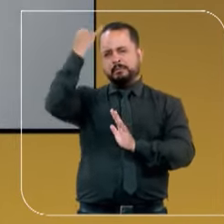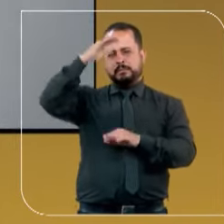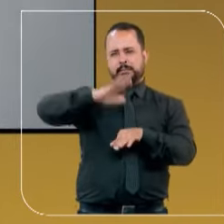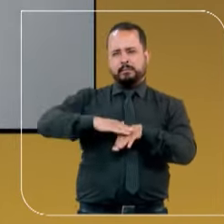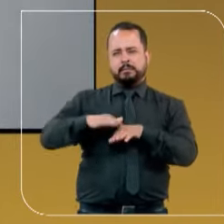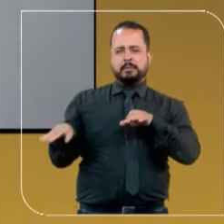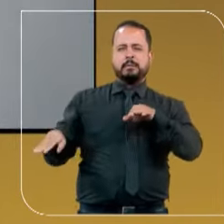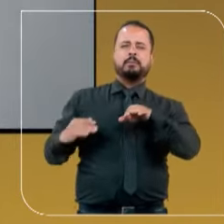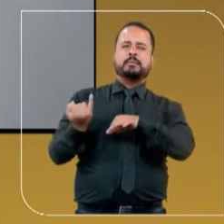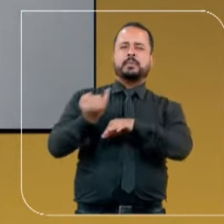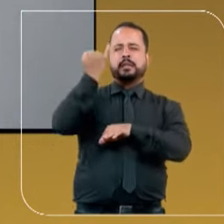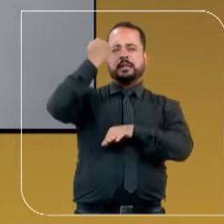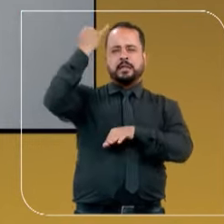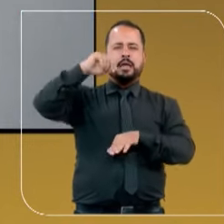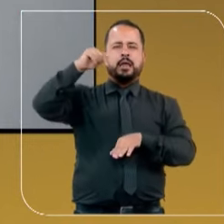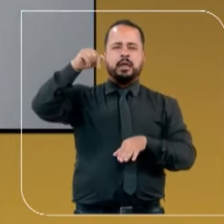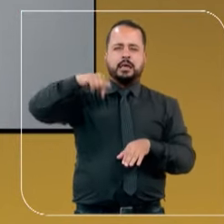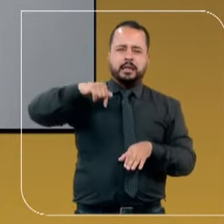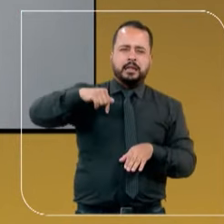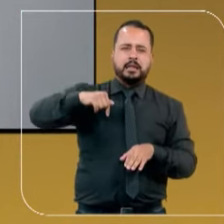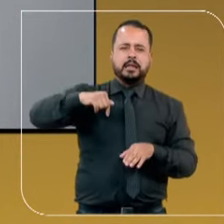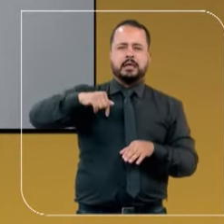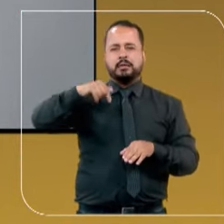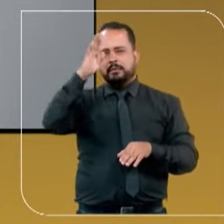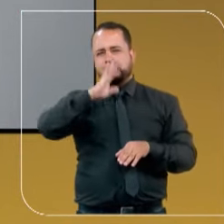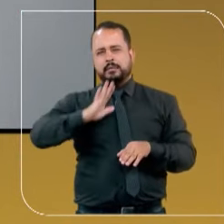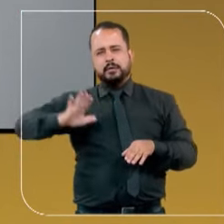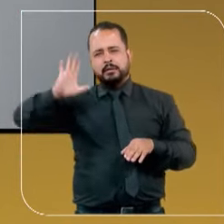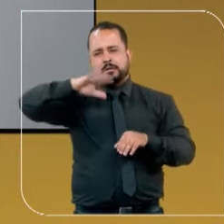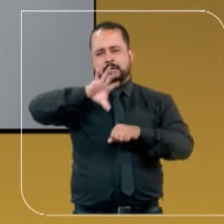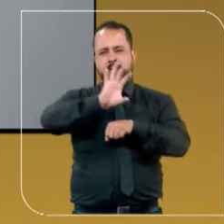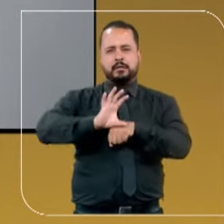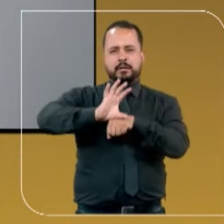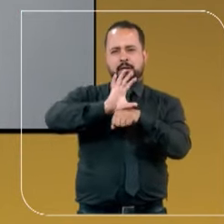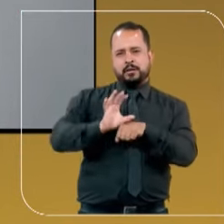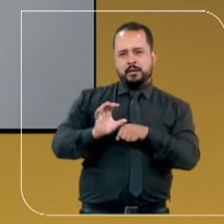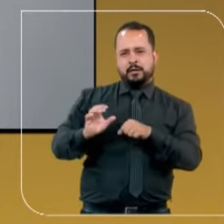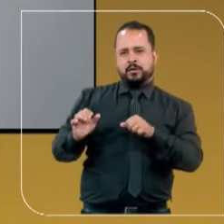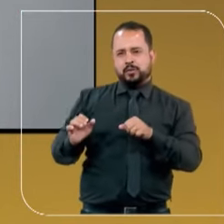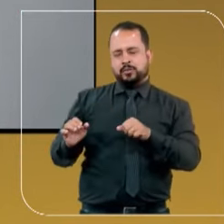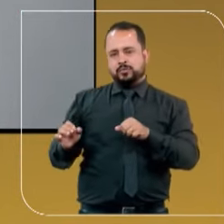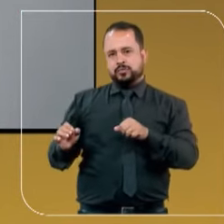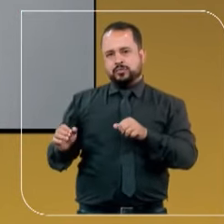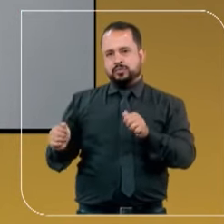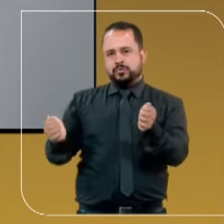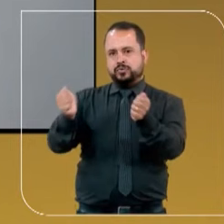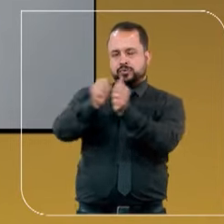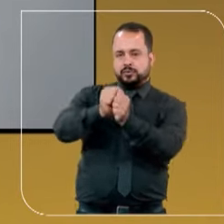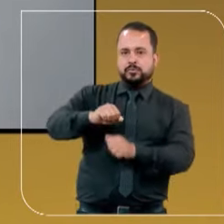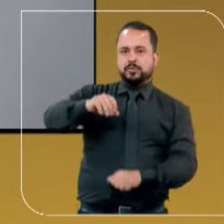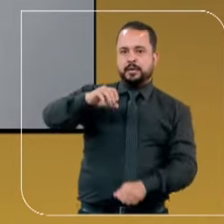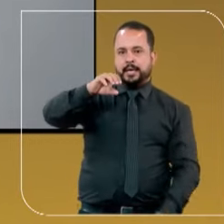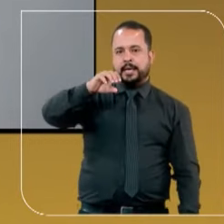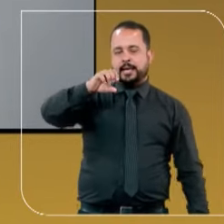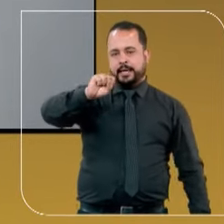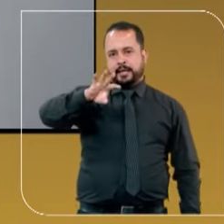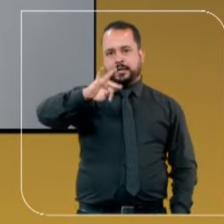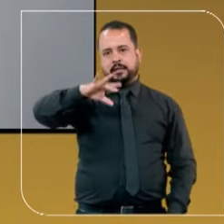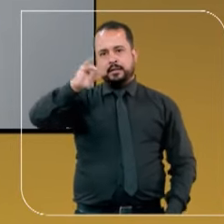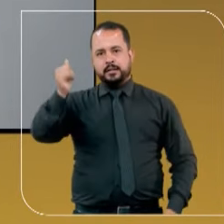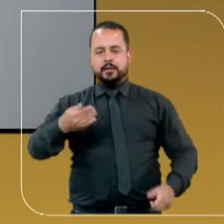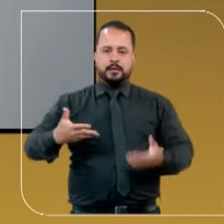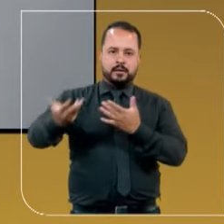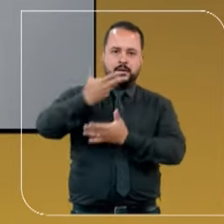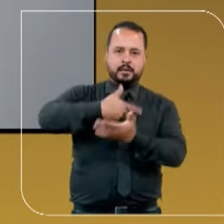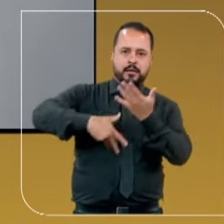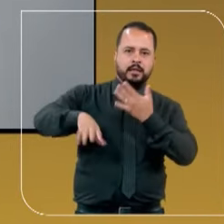Constituição, funcionando junto ao STJ, a sua tarefa é muito mais ampla, pois envolve toda a